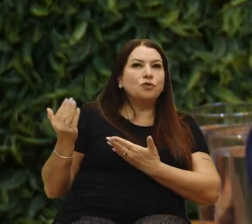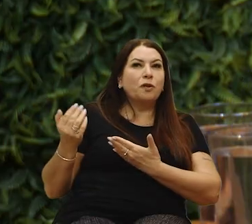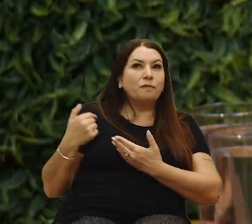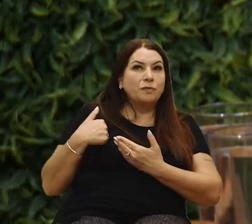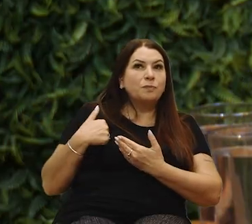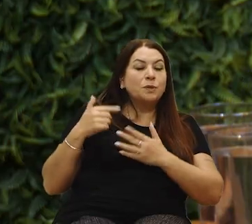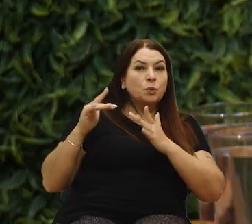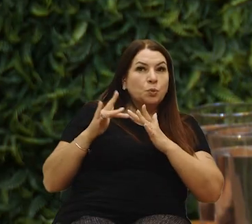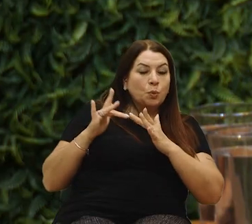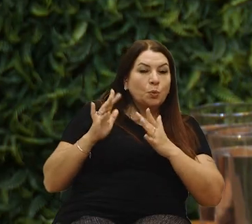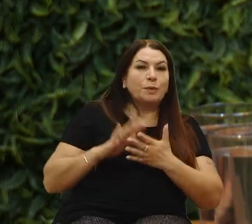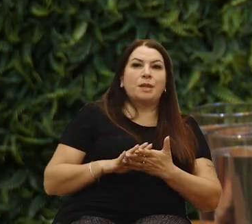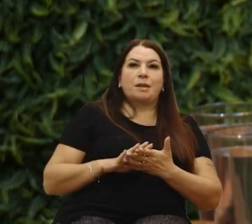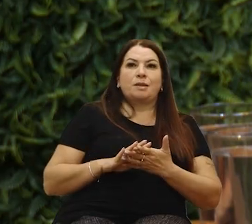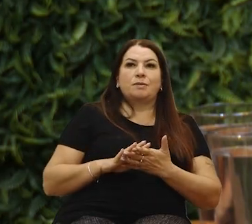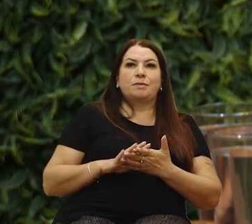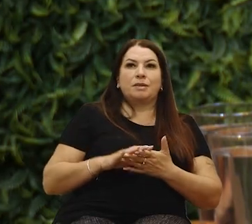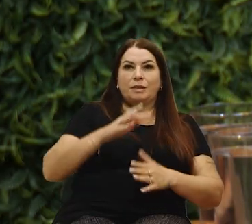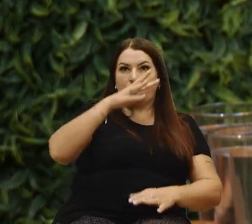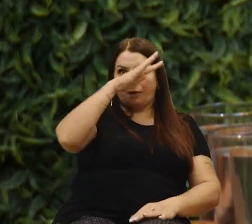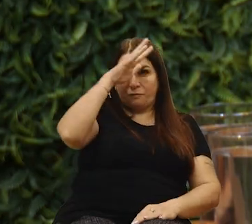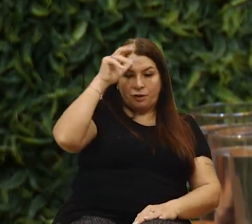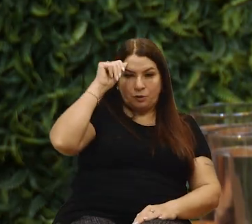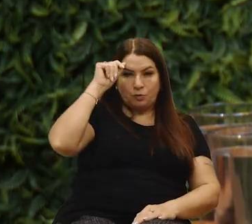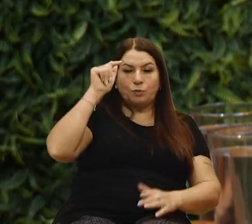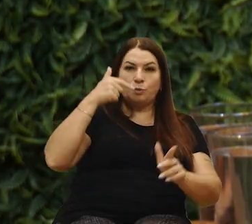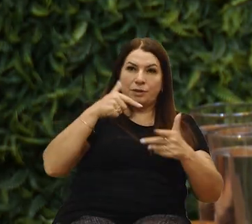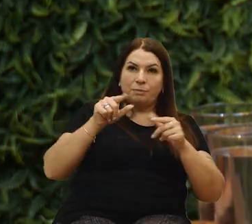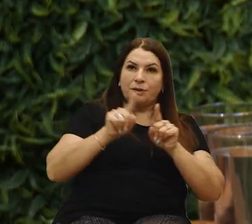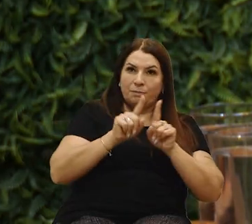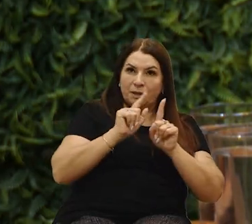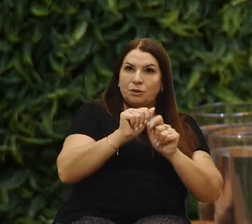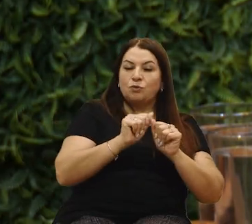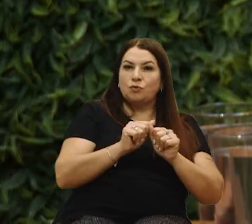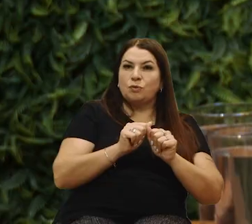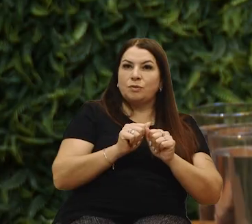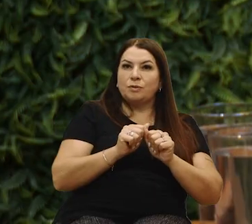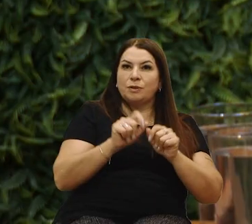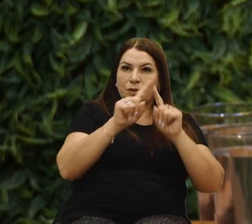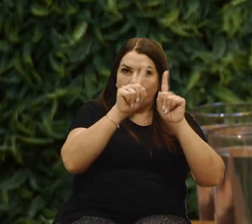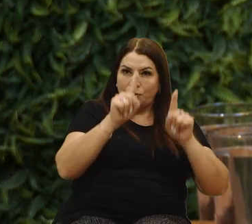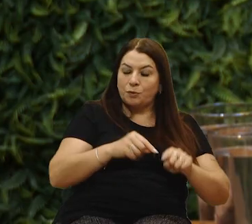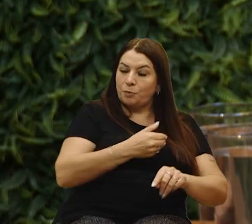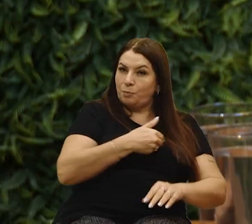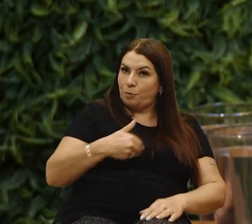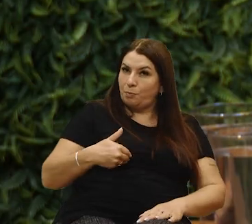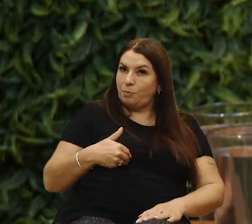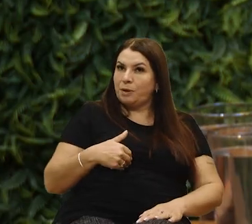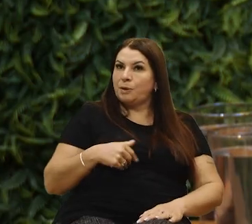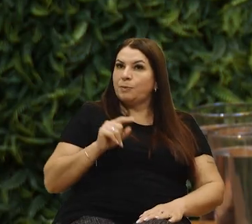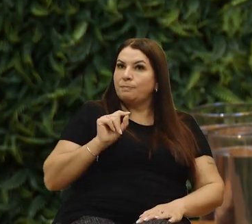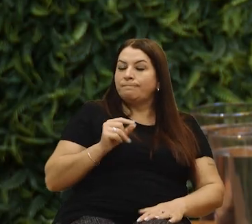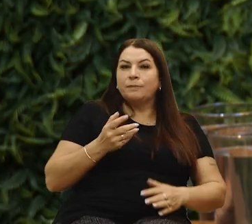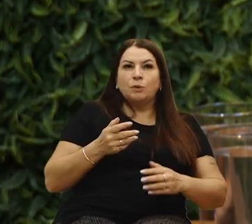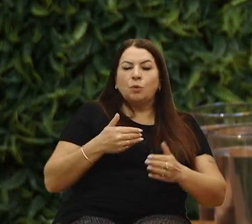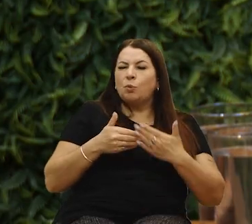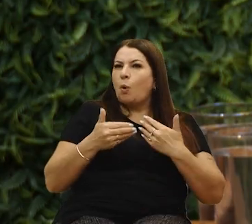quais eu tenho contato na prefeitura, que eu trabalho também, né? Sou servidor público.